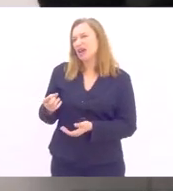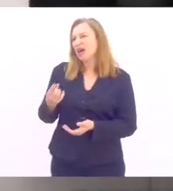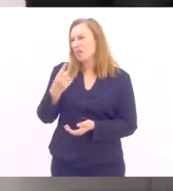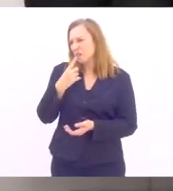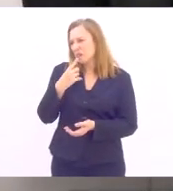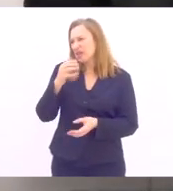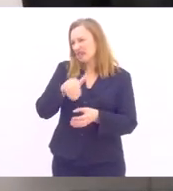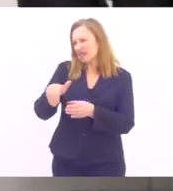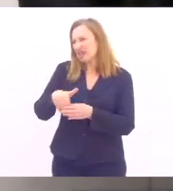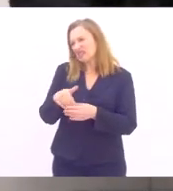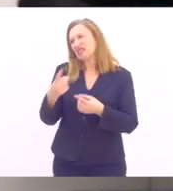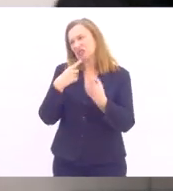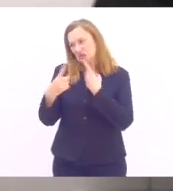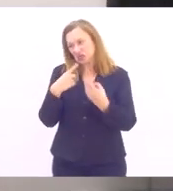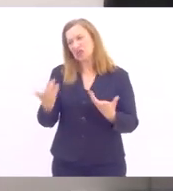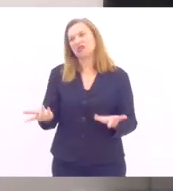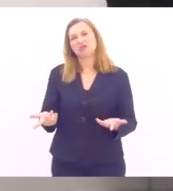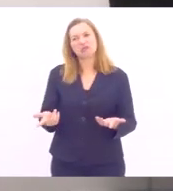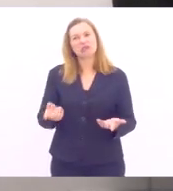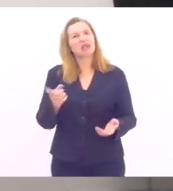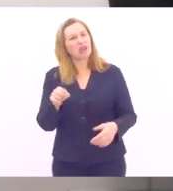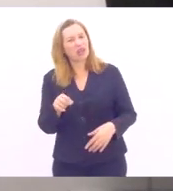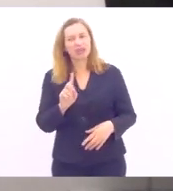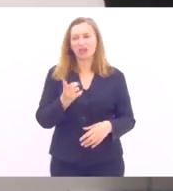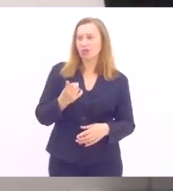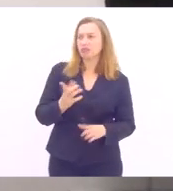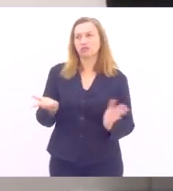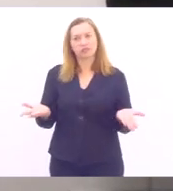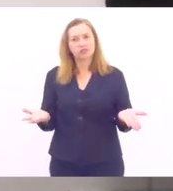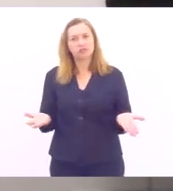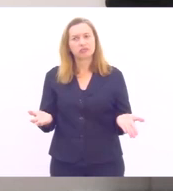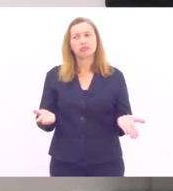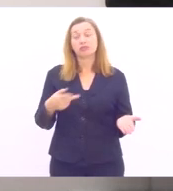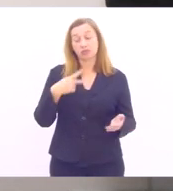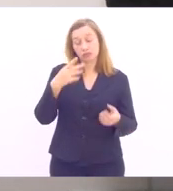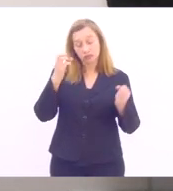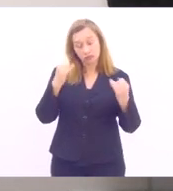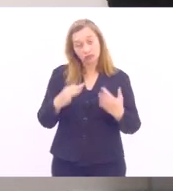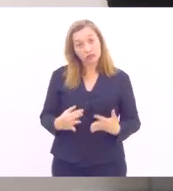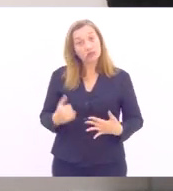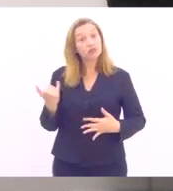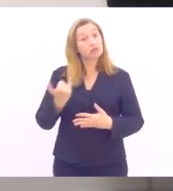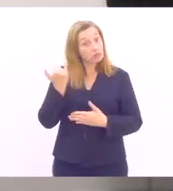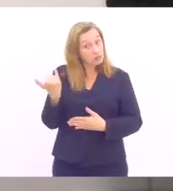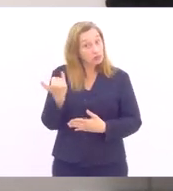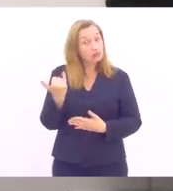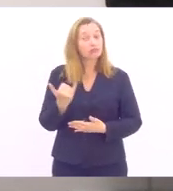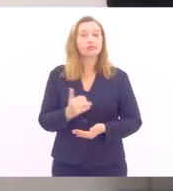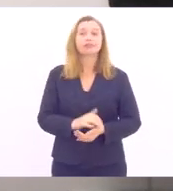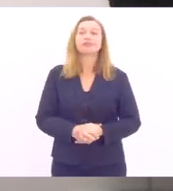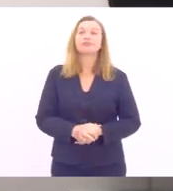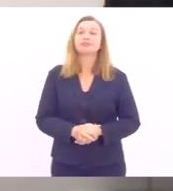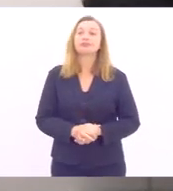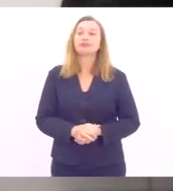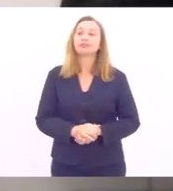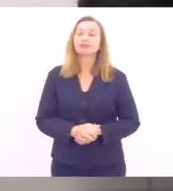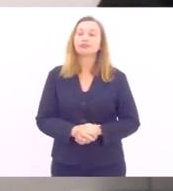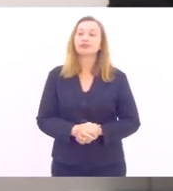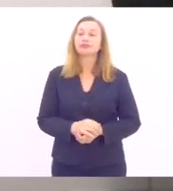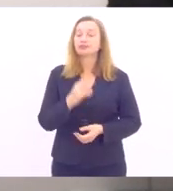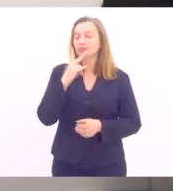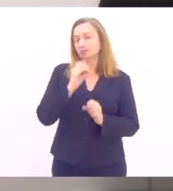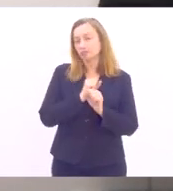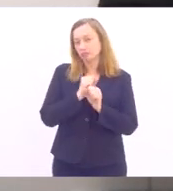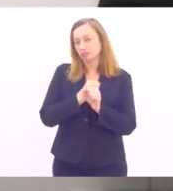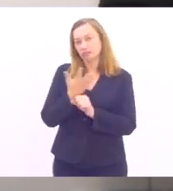discutindo isso, o que será, o que não será. Então, esse esclarecimento é importante de ser feito, que é o seguinte. Há 2 anos